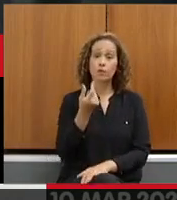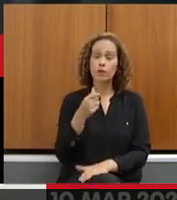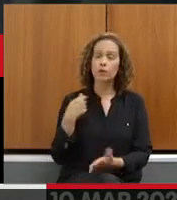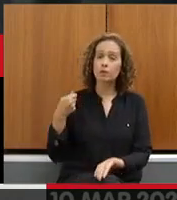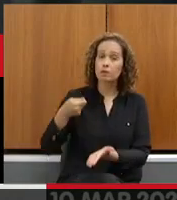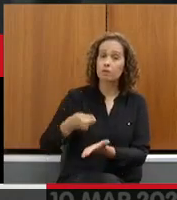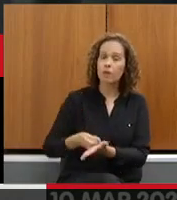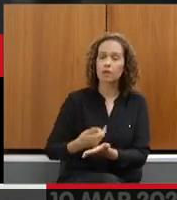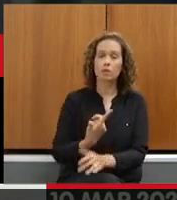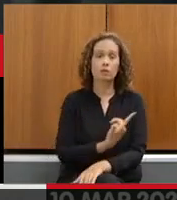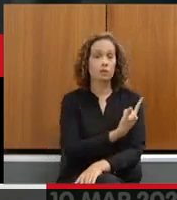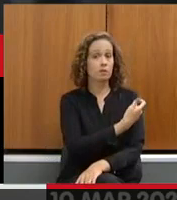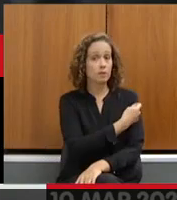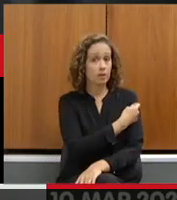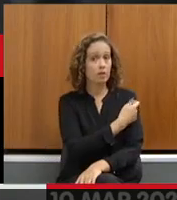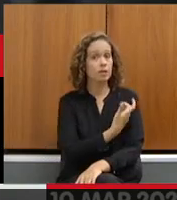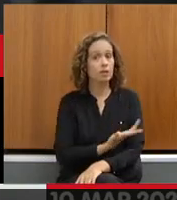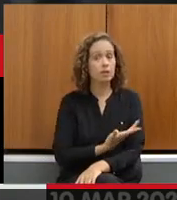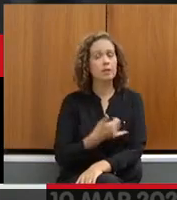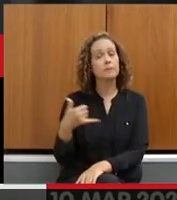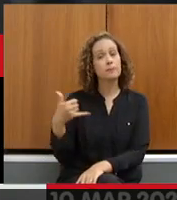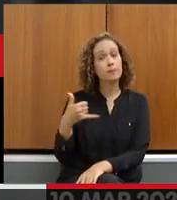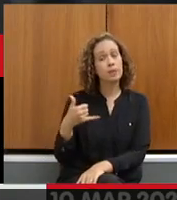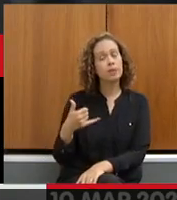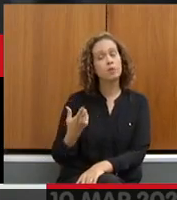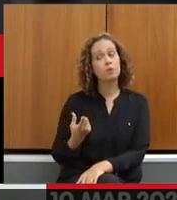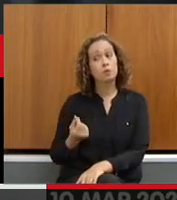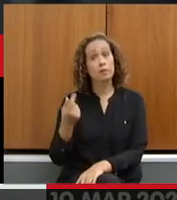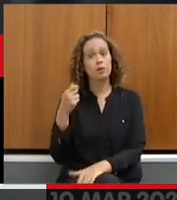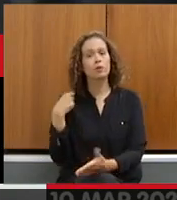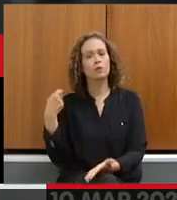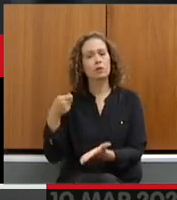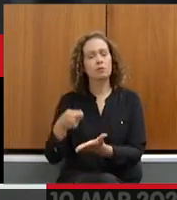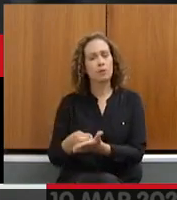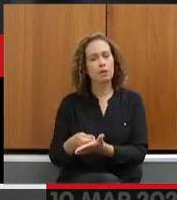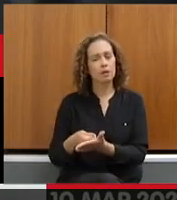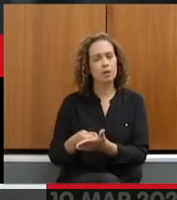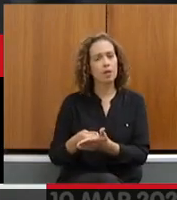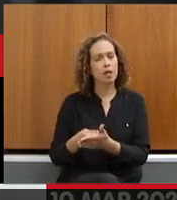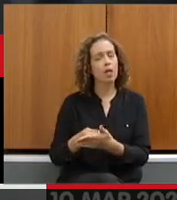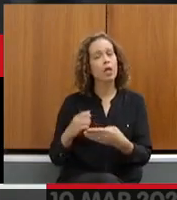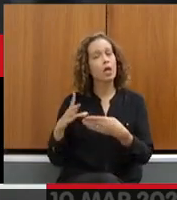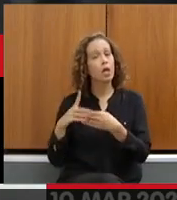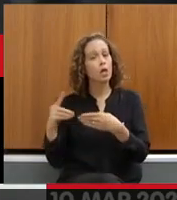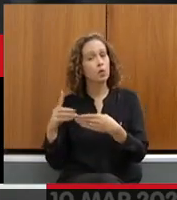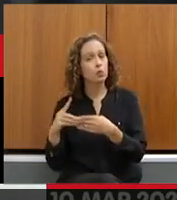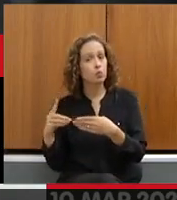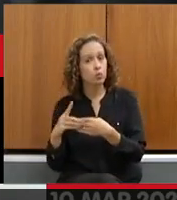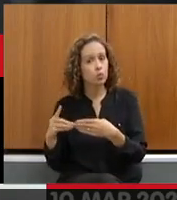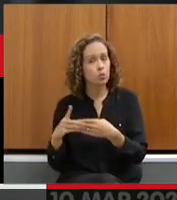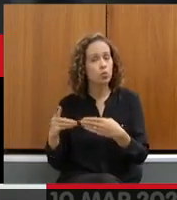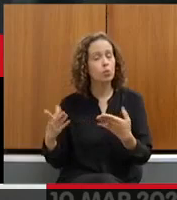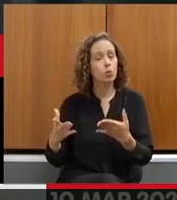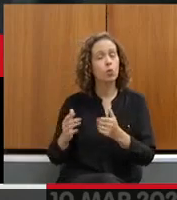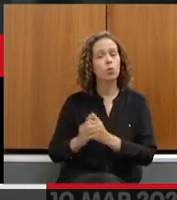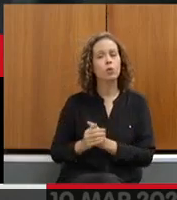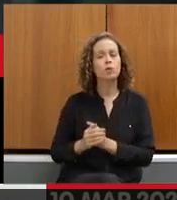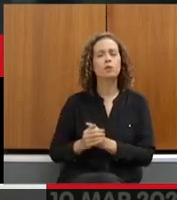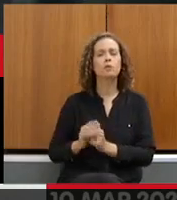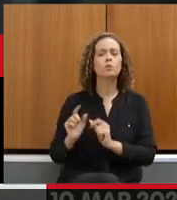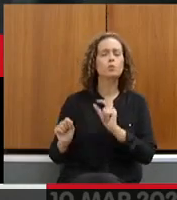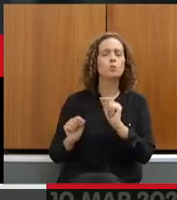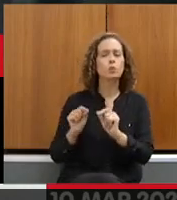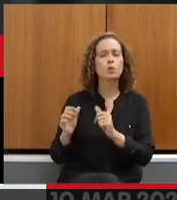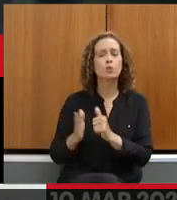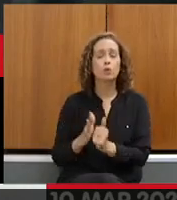pelas vacinas mesmo menos o valor que se paga em dólar pelo princípio ativo pelo